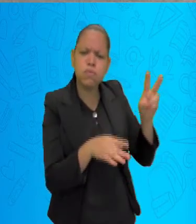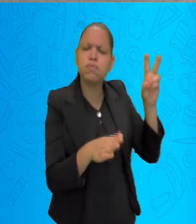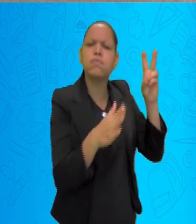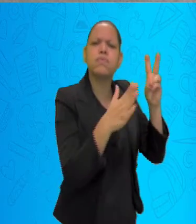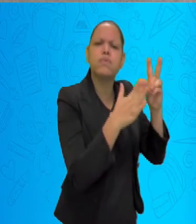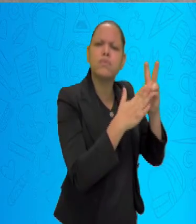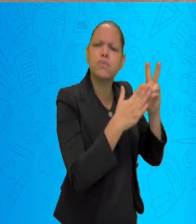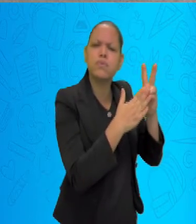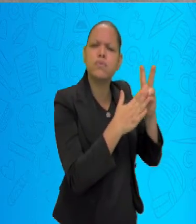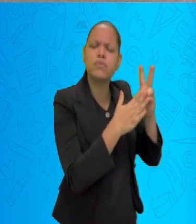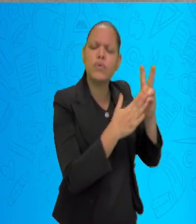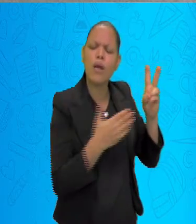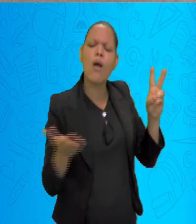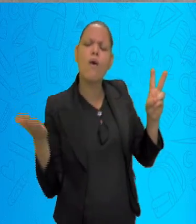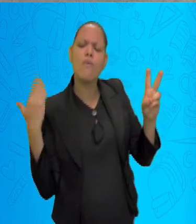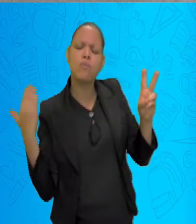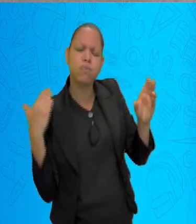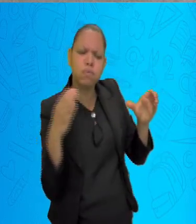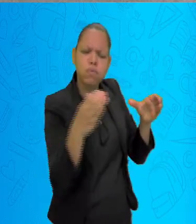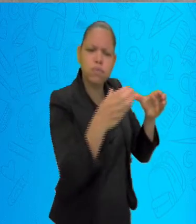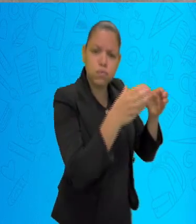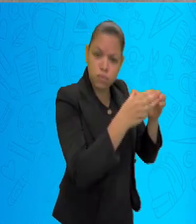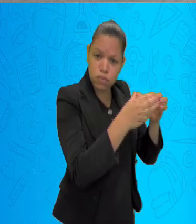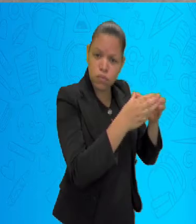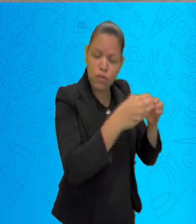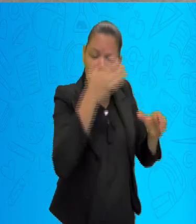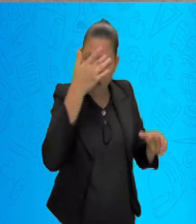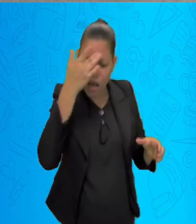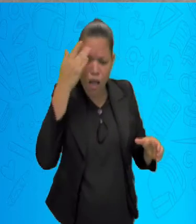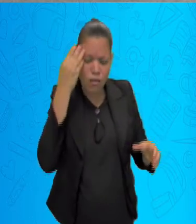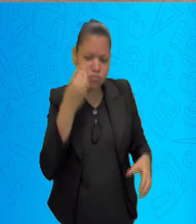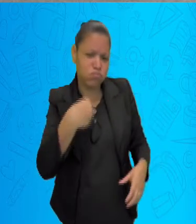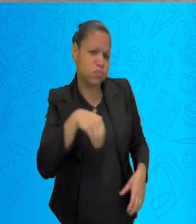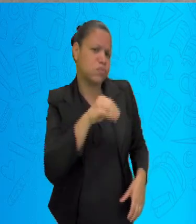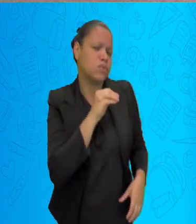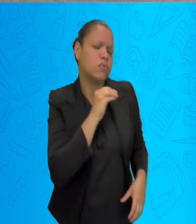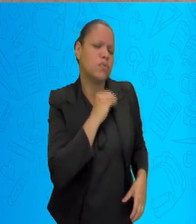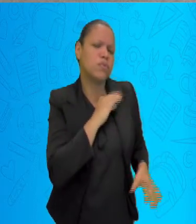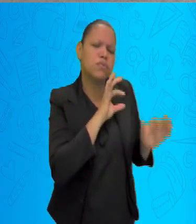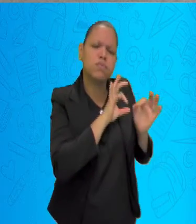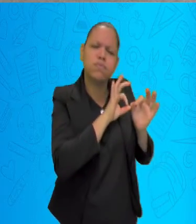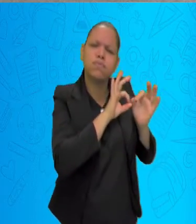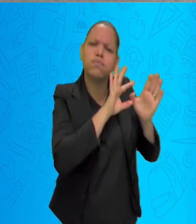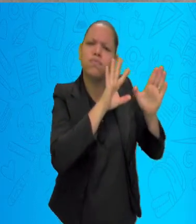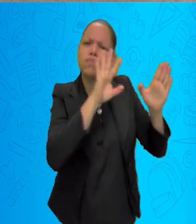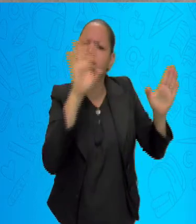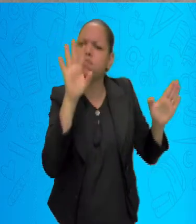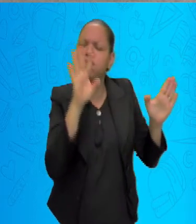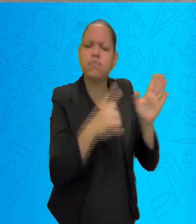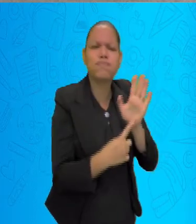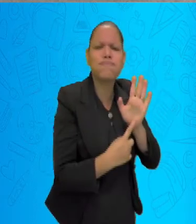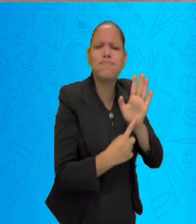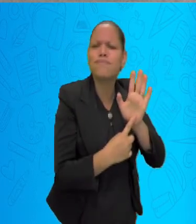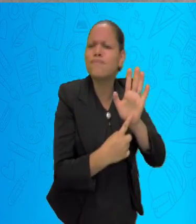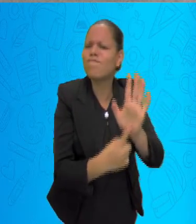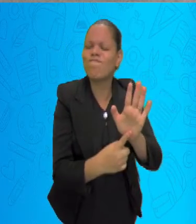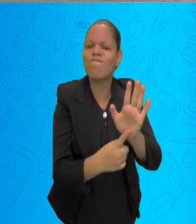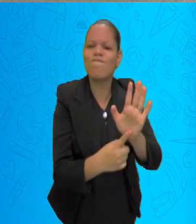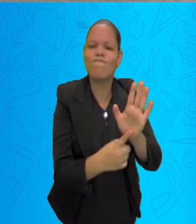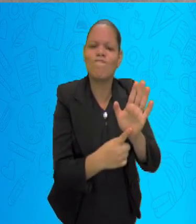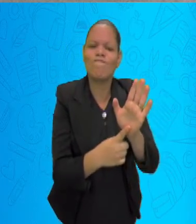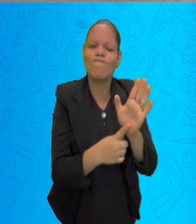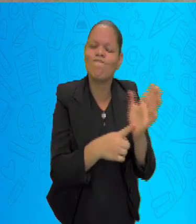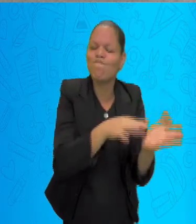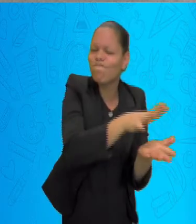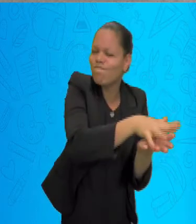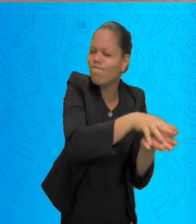antigas colônias, os espanhóis na América, a independência não representou a conquista de maior liberdade. Os